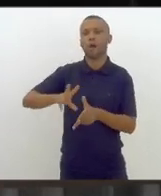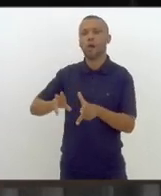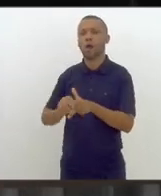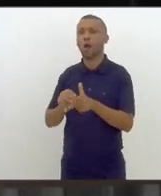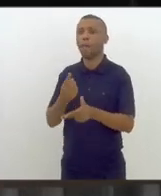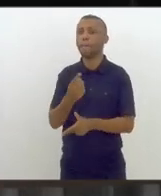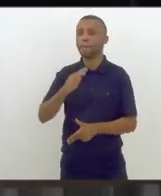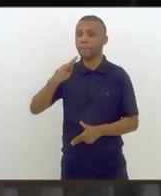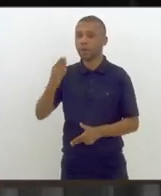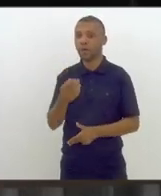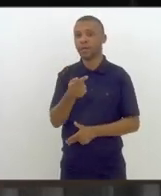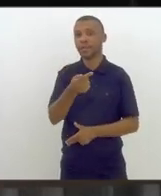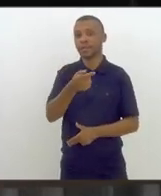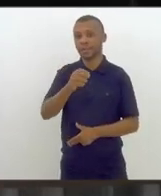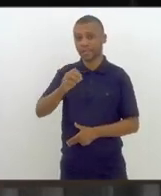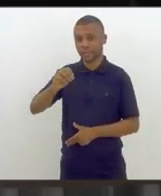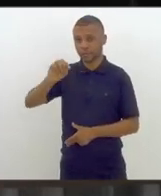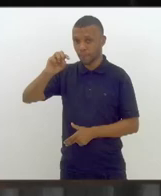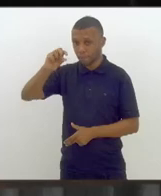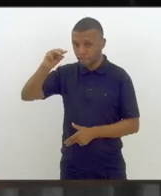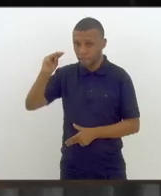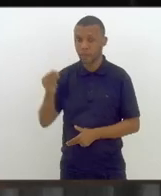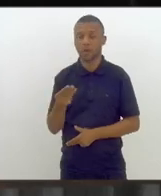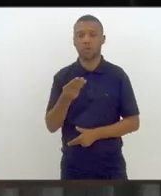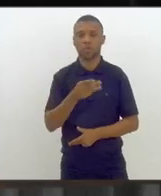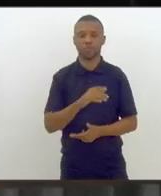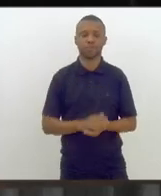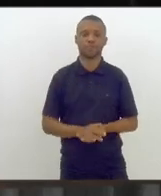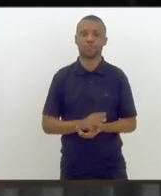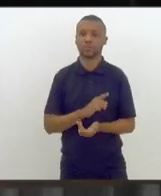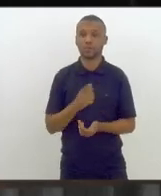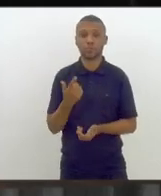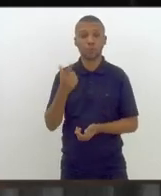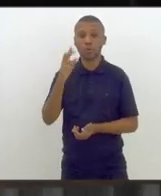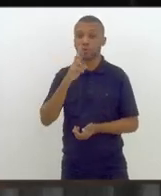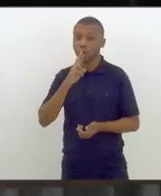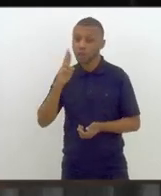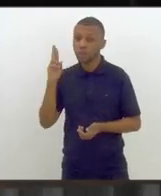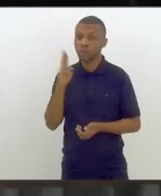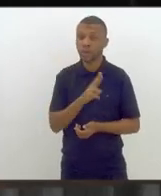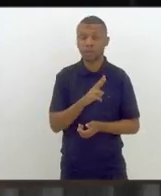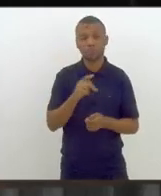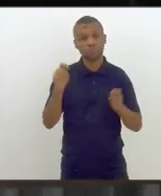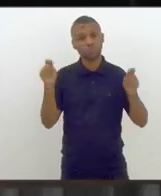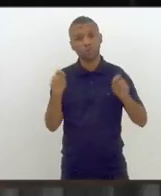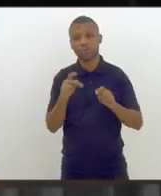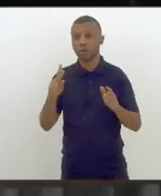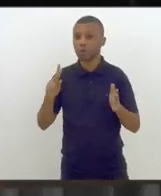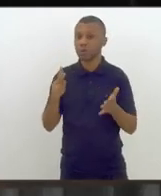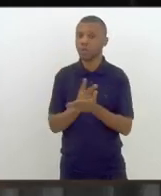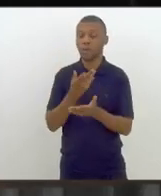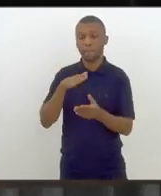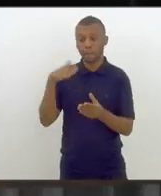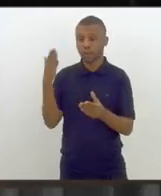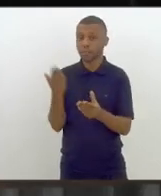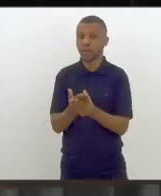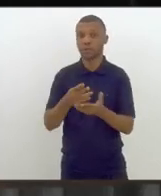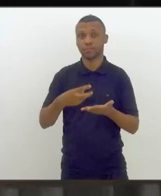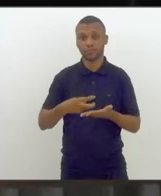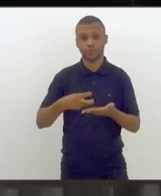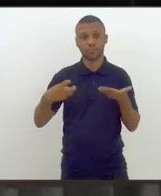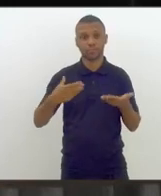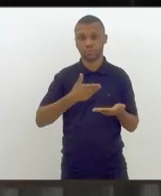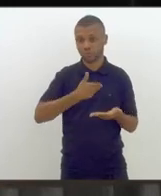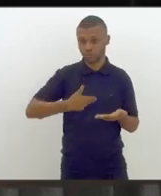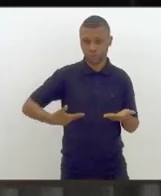de 1,7 bilhão. Outro resultado não poderia acontecer a não ser o processo de impeachment do